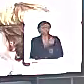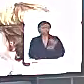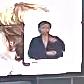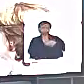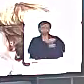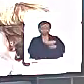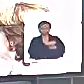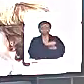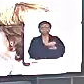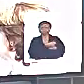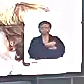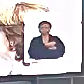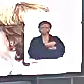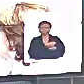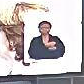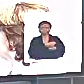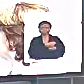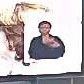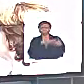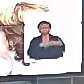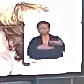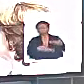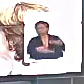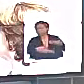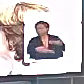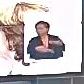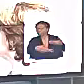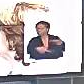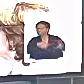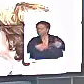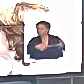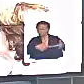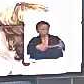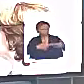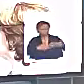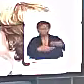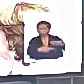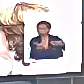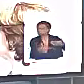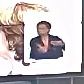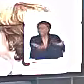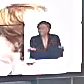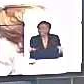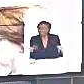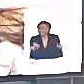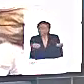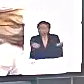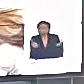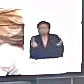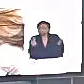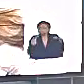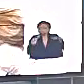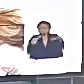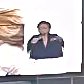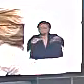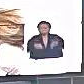1982 não tem sequência de trabalho a coisa foi caindo foi caindo e caiu no